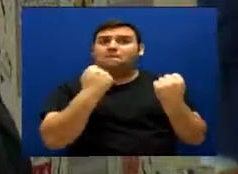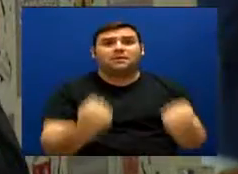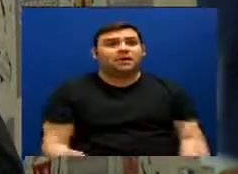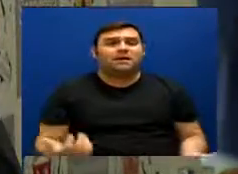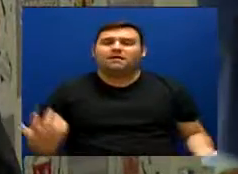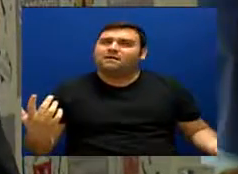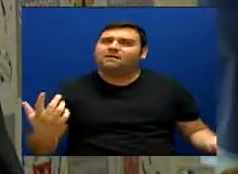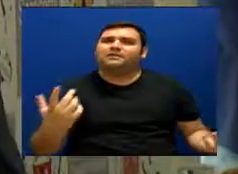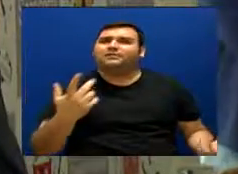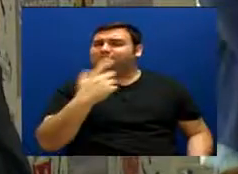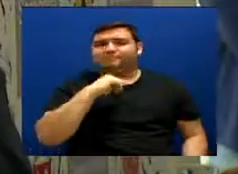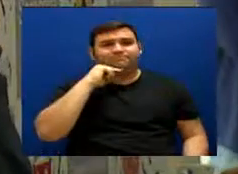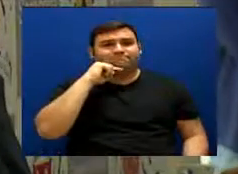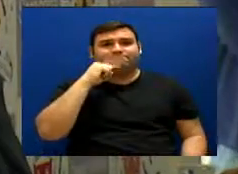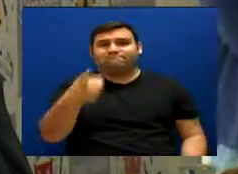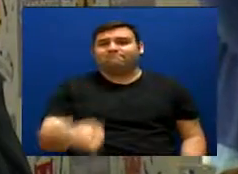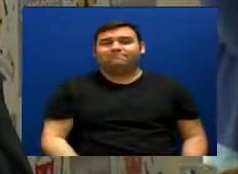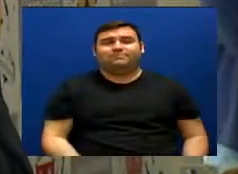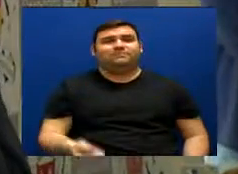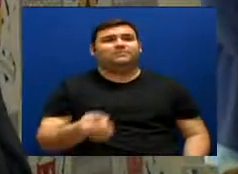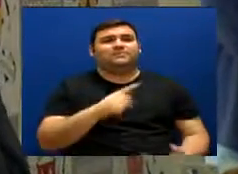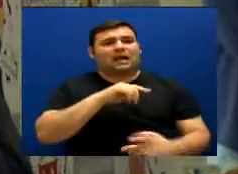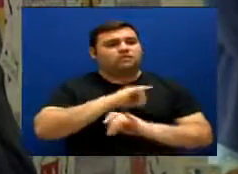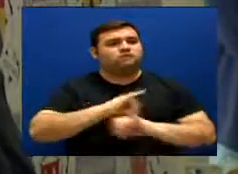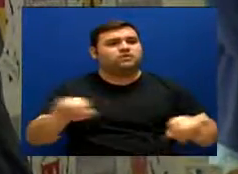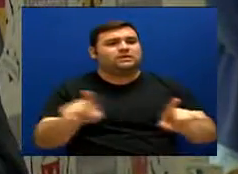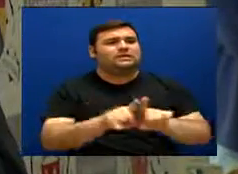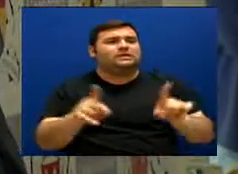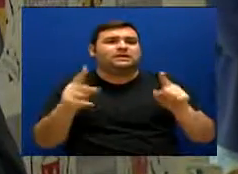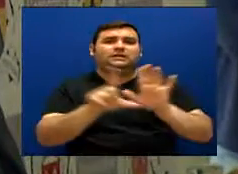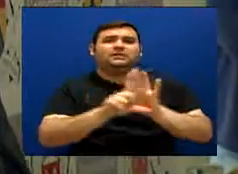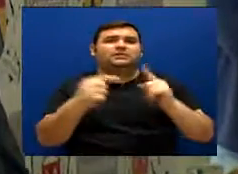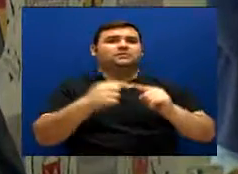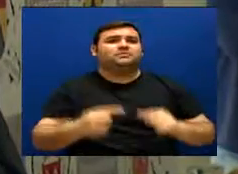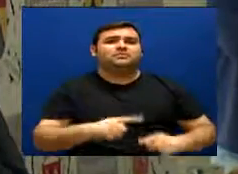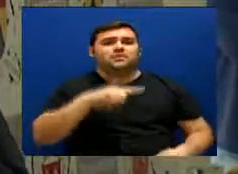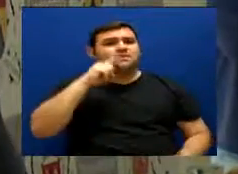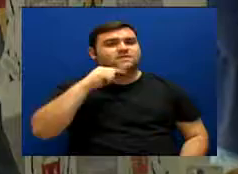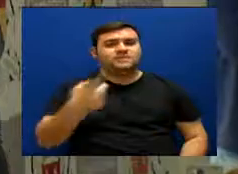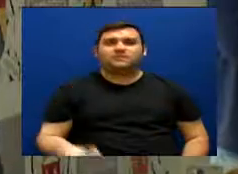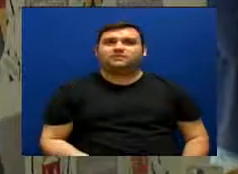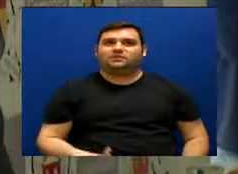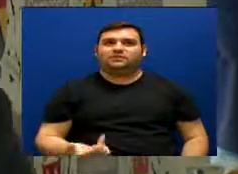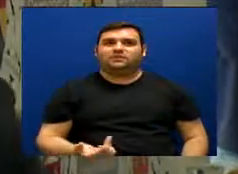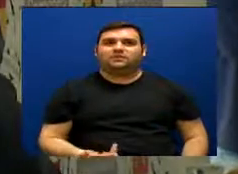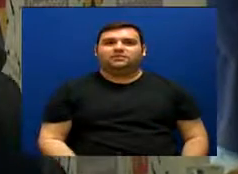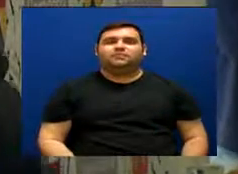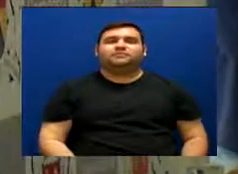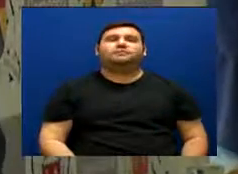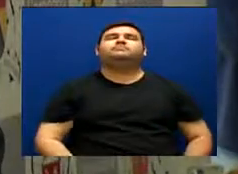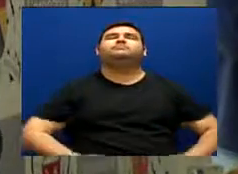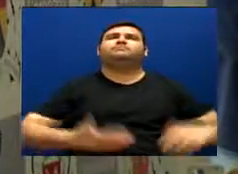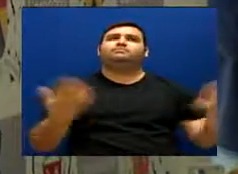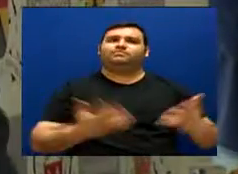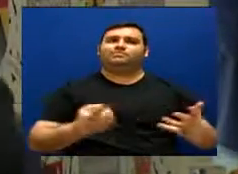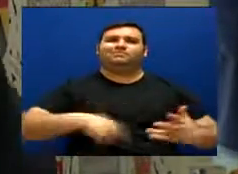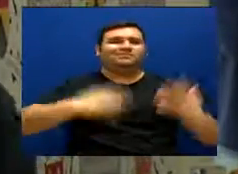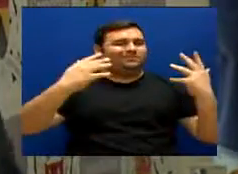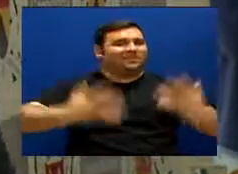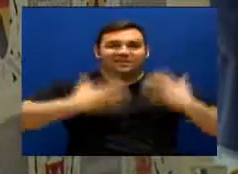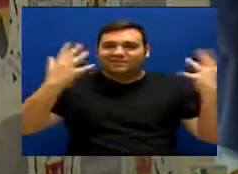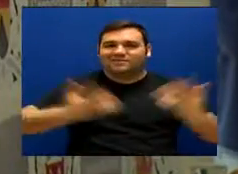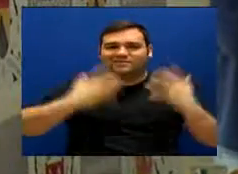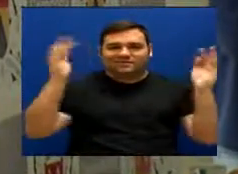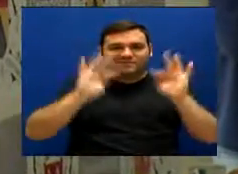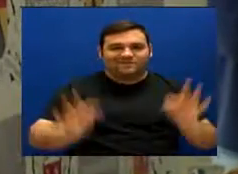a pessoa não consegue nem divulgar, quando muito aplicar a lei. Então, é com muita alegria que